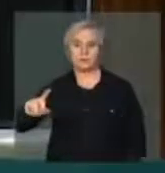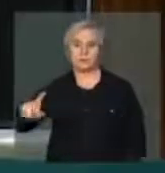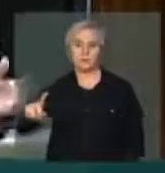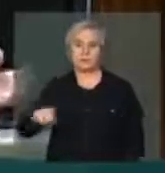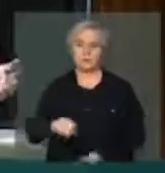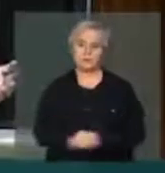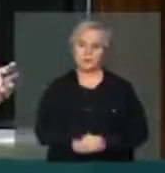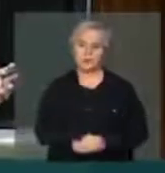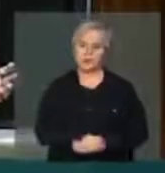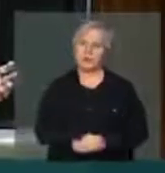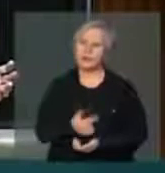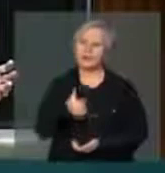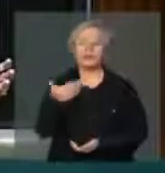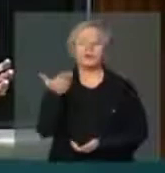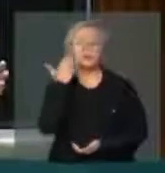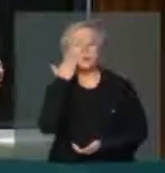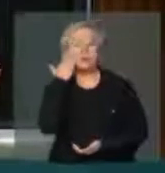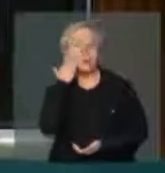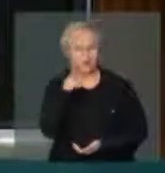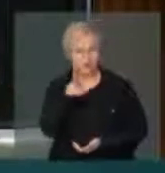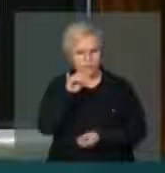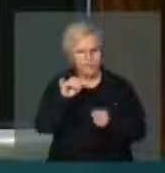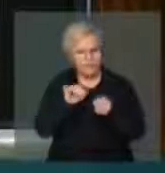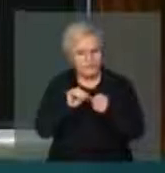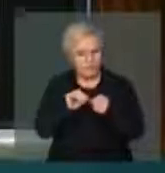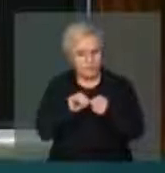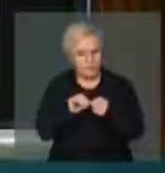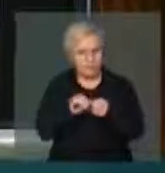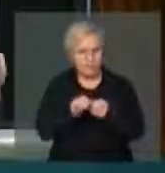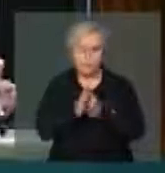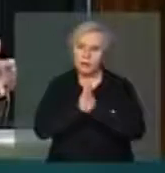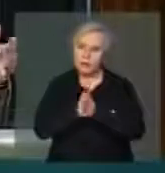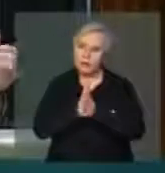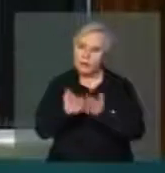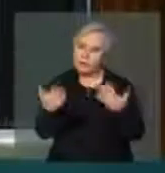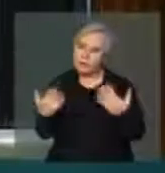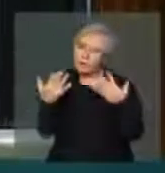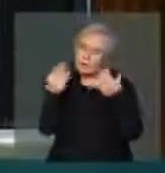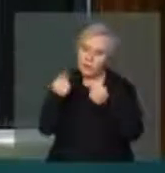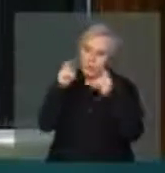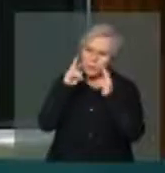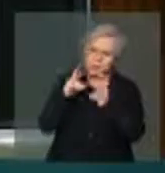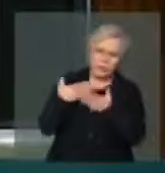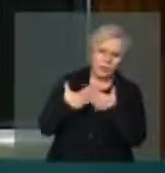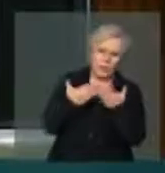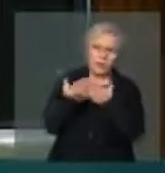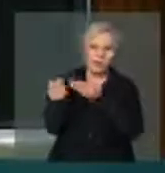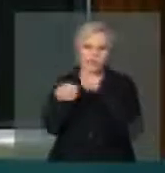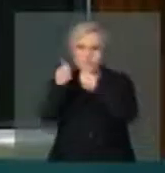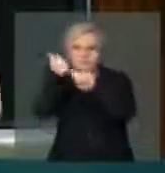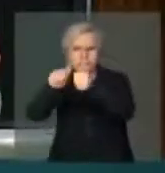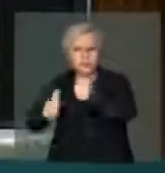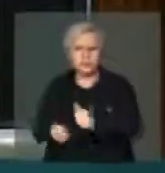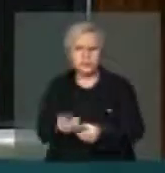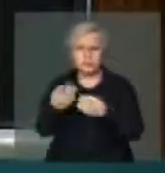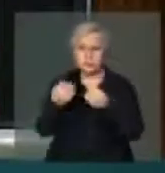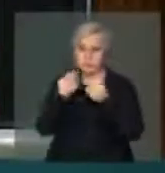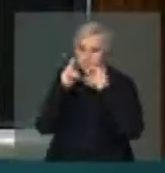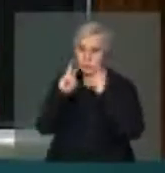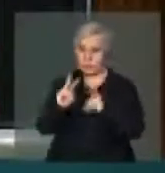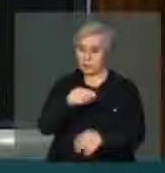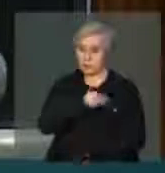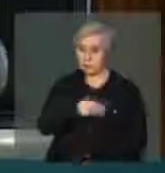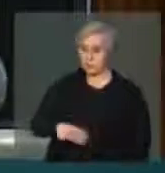se não vão fazer. Eu quero saber se não vão dar uma olhadazinha. Eu quero saber se o ministro da